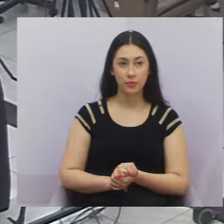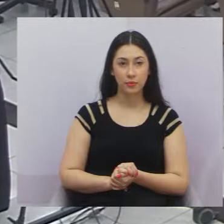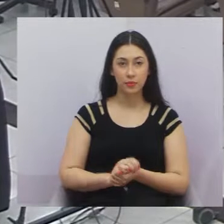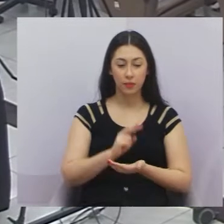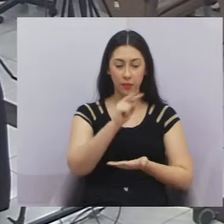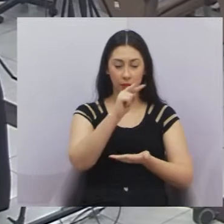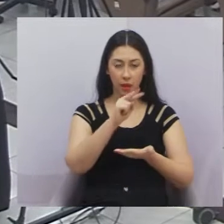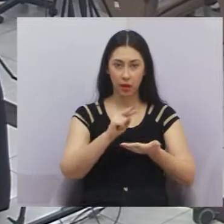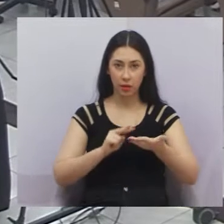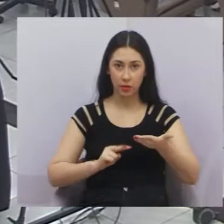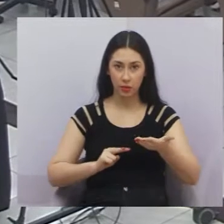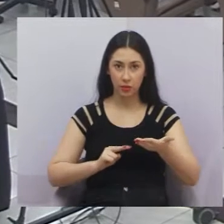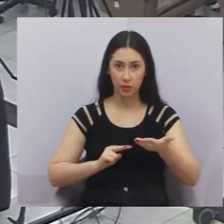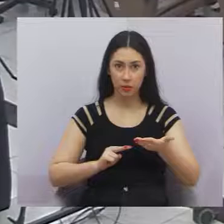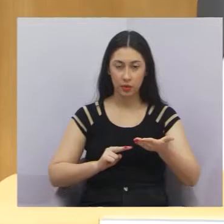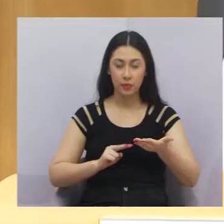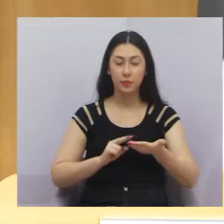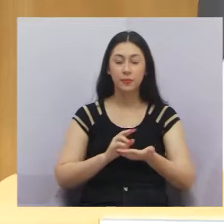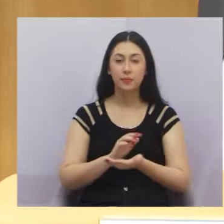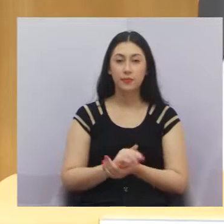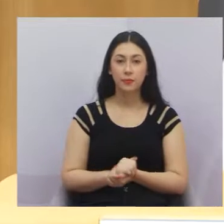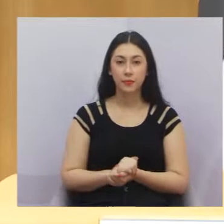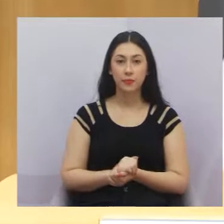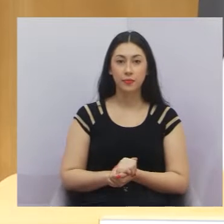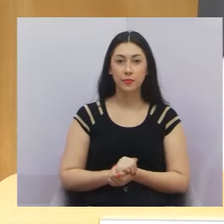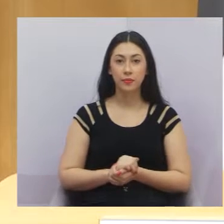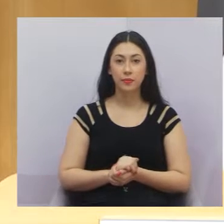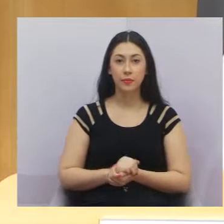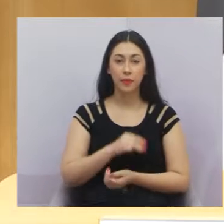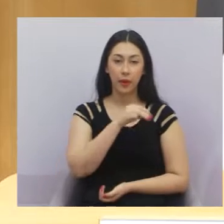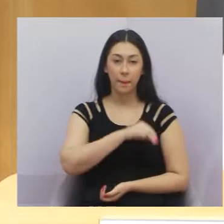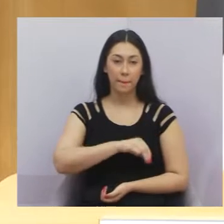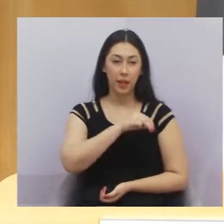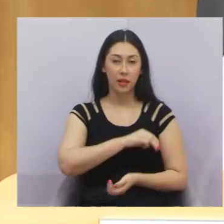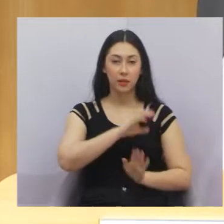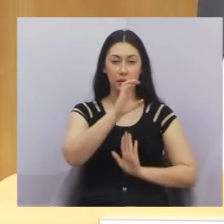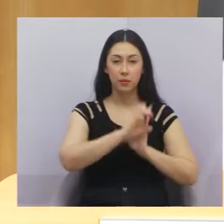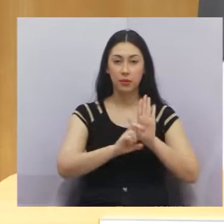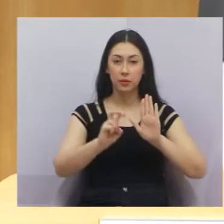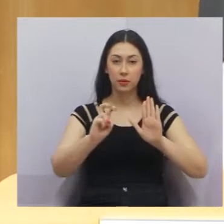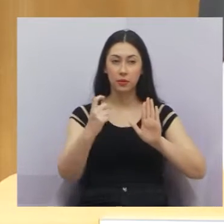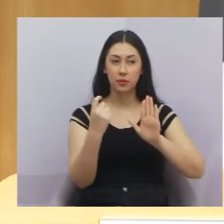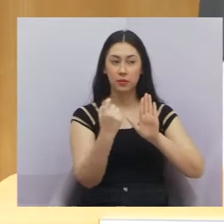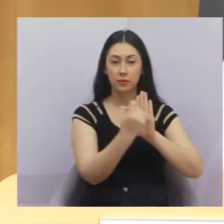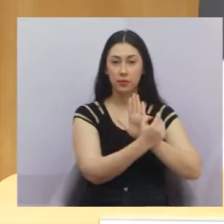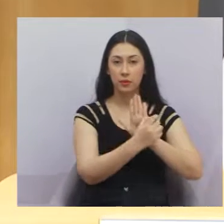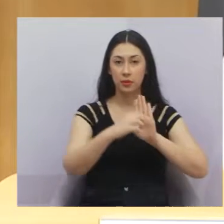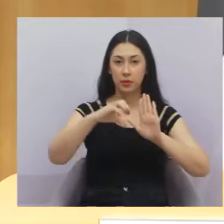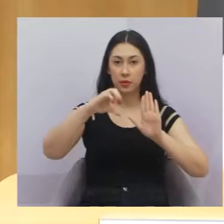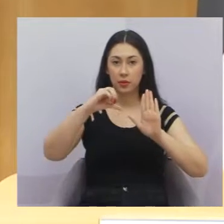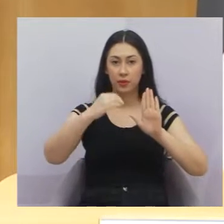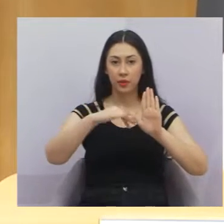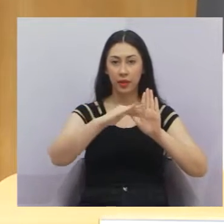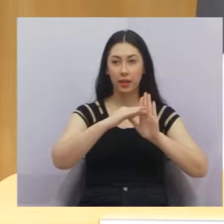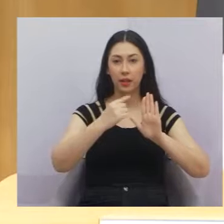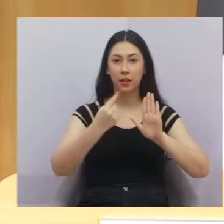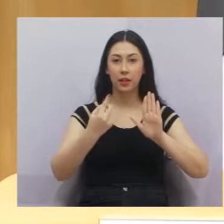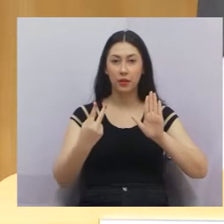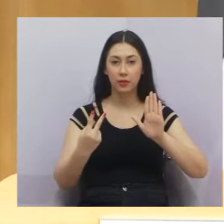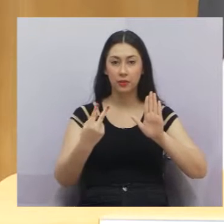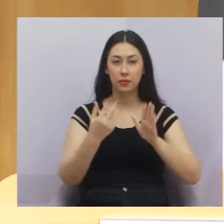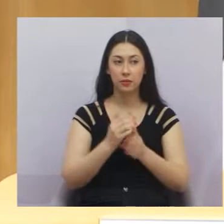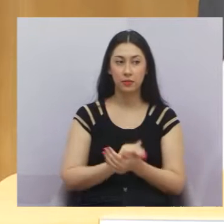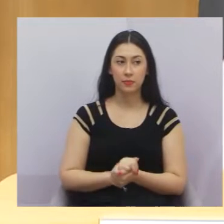Leitura do Evangelho de Jesus Cristo, segundo Mateus, capítulo 5, dos versículos de 9 a 12.